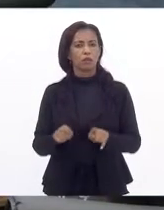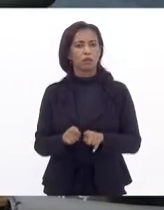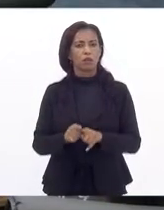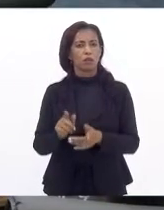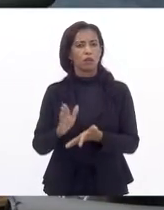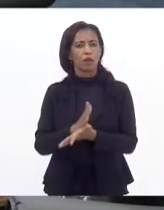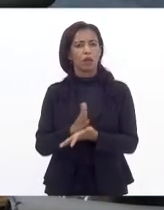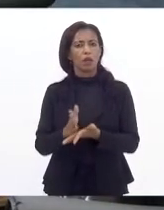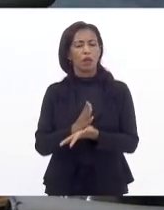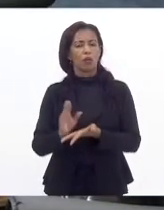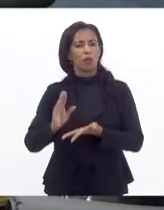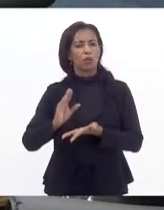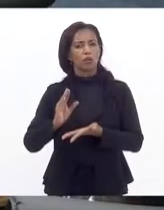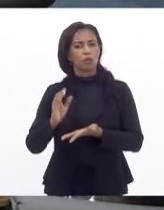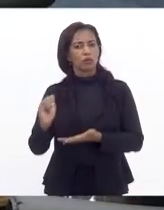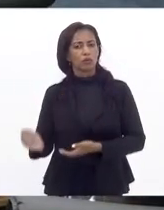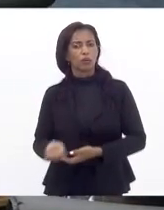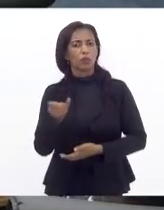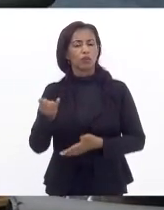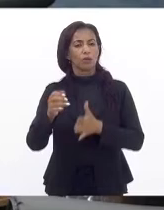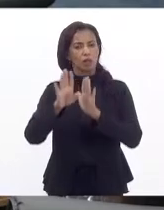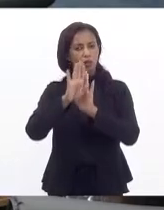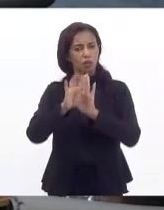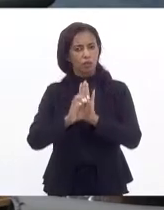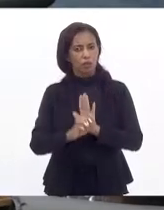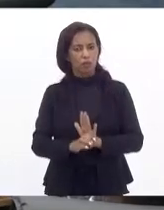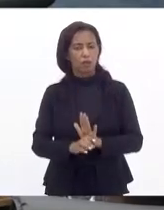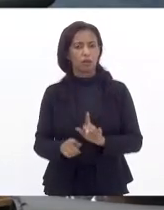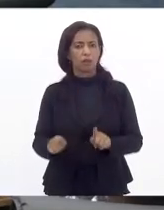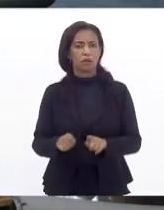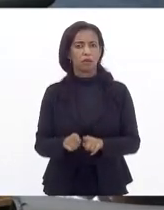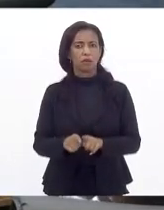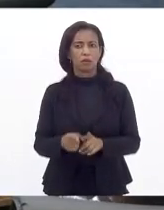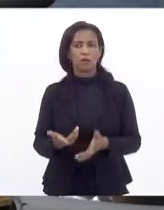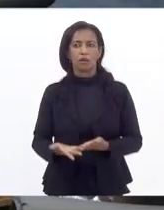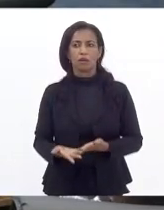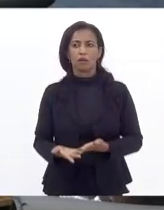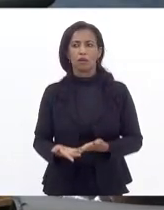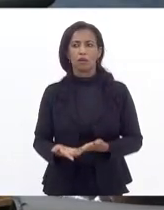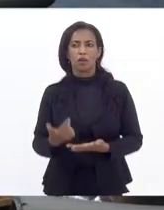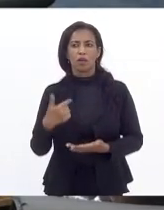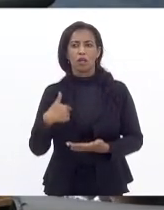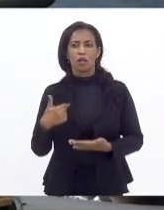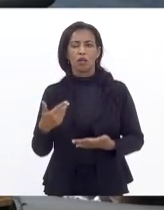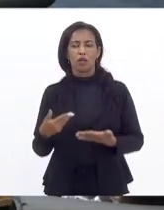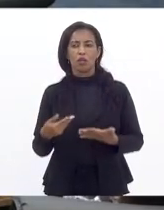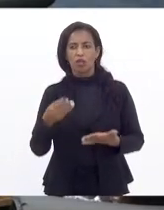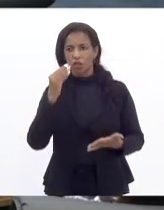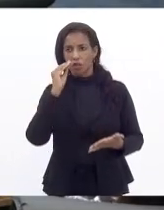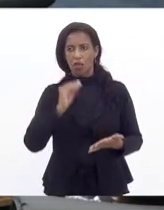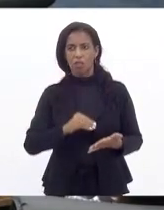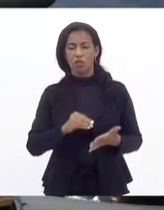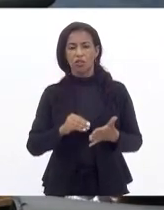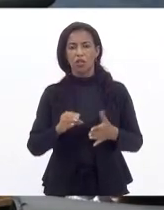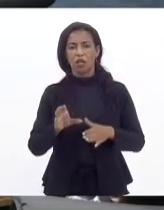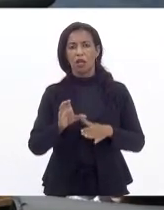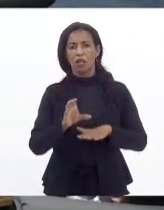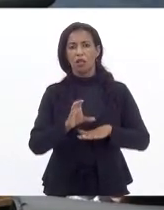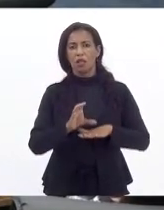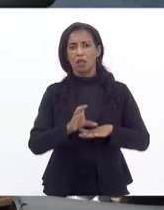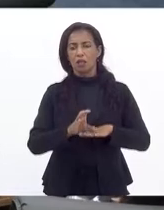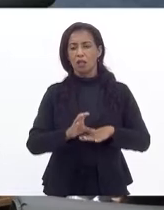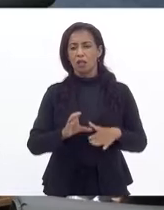reduz alguns benefícios mais gerais, algumas emendas ali. Então, outras emendas eu preferi rejeitar no parecer da comissão. Sendo